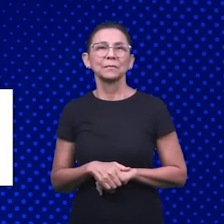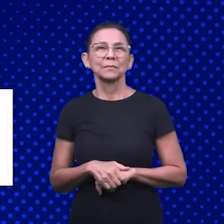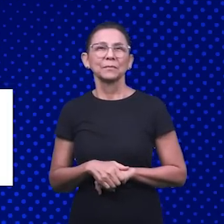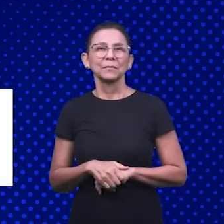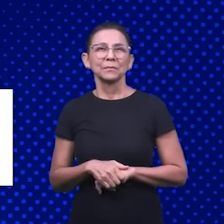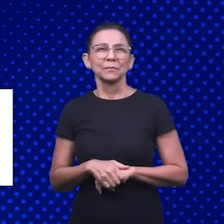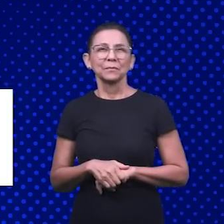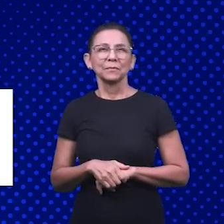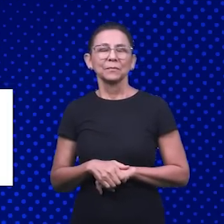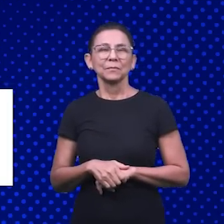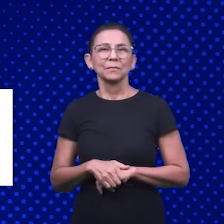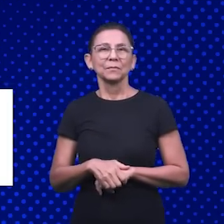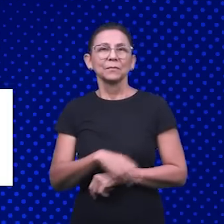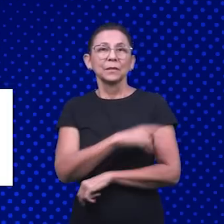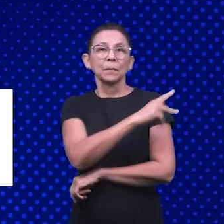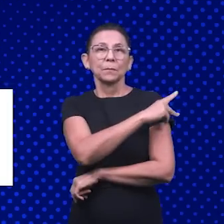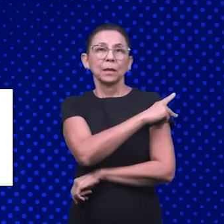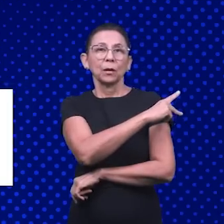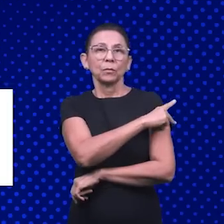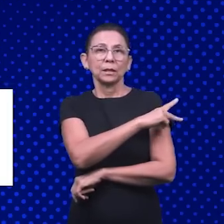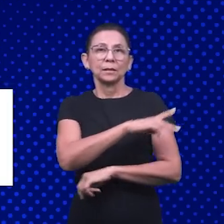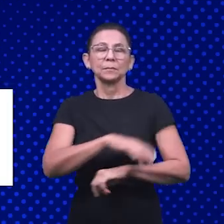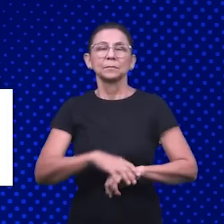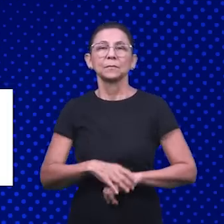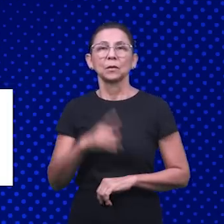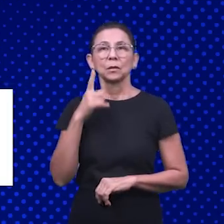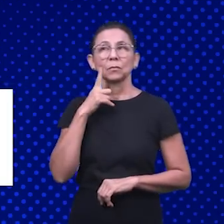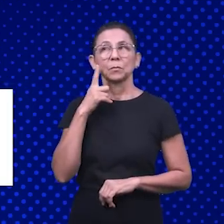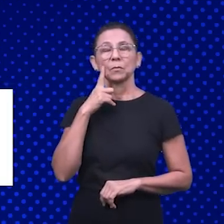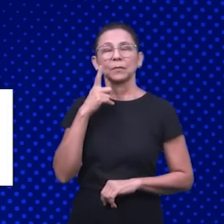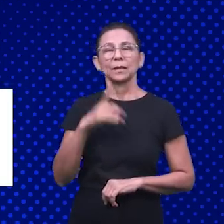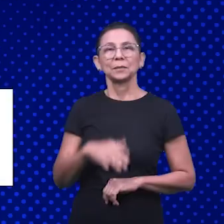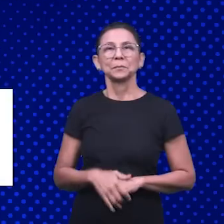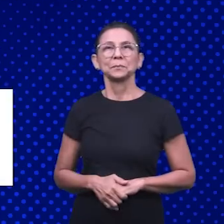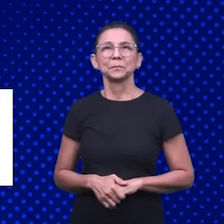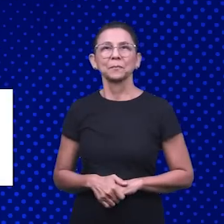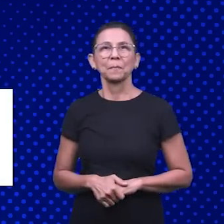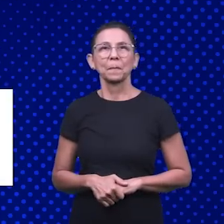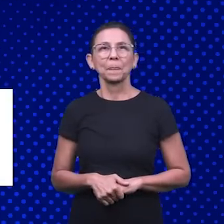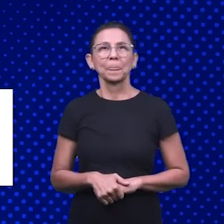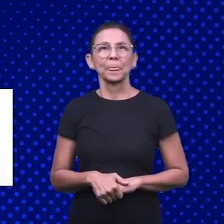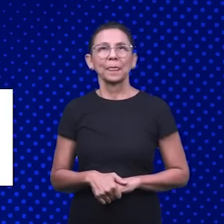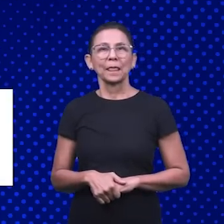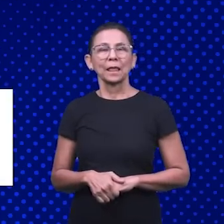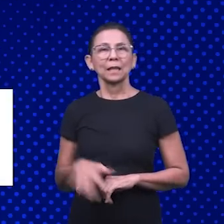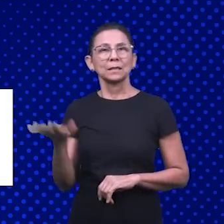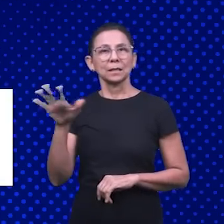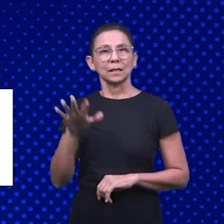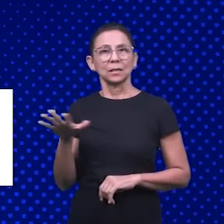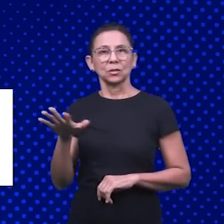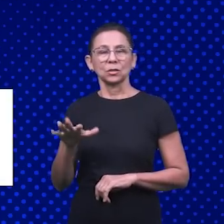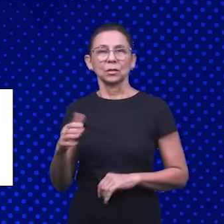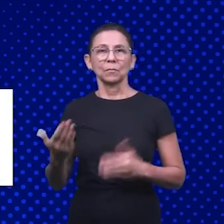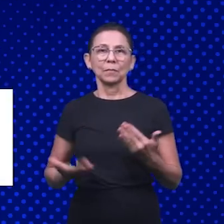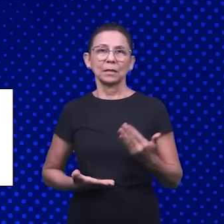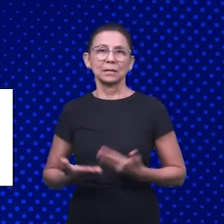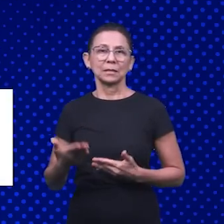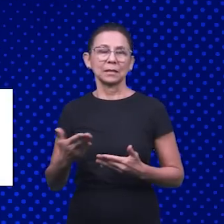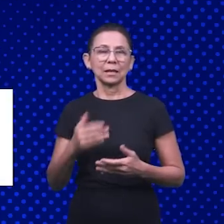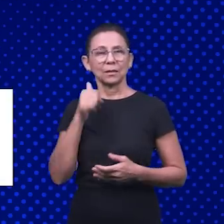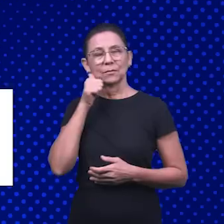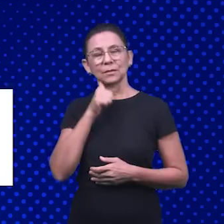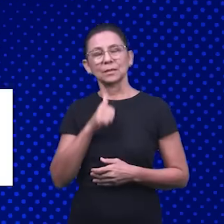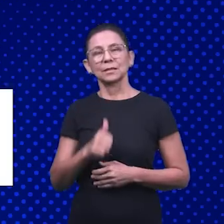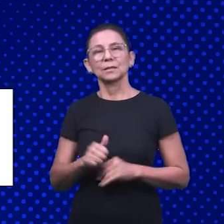culto especial pela mudança de ministério. No Rio Grande do Norte, as irmãs viveram um momento especial.